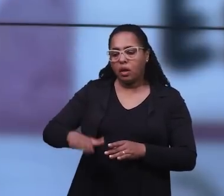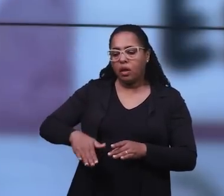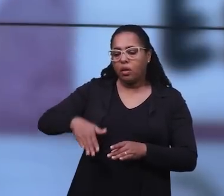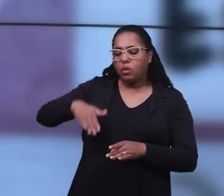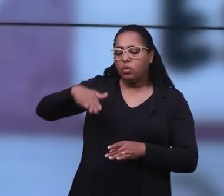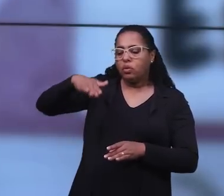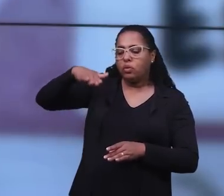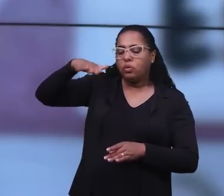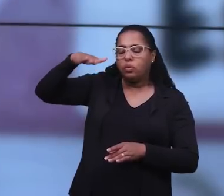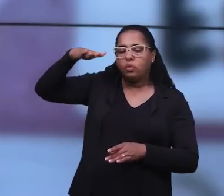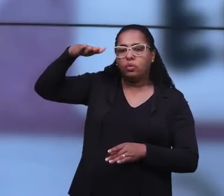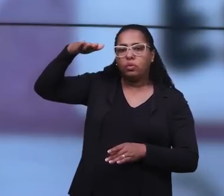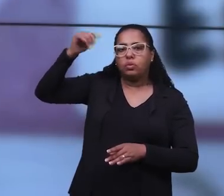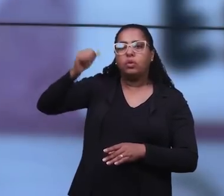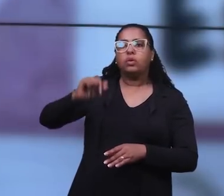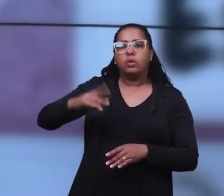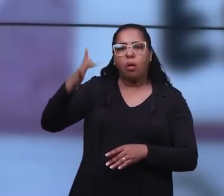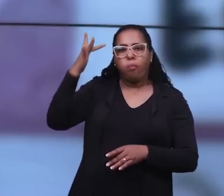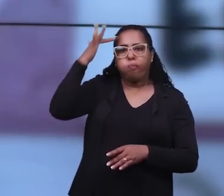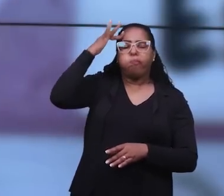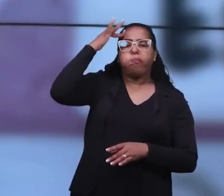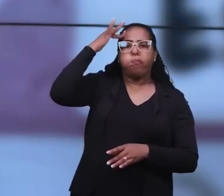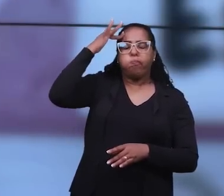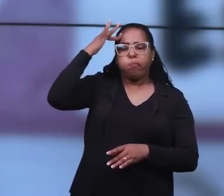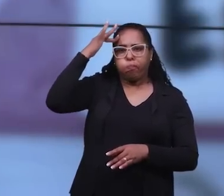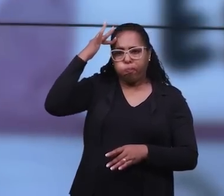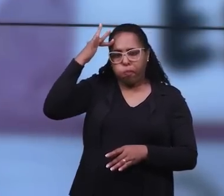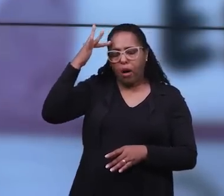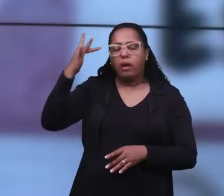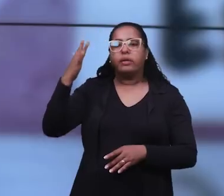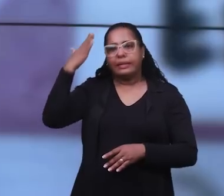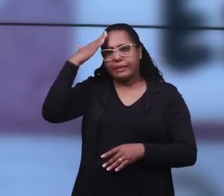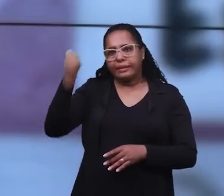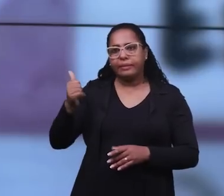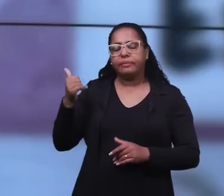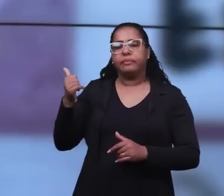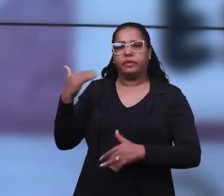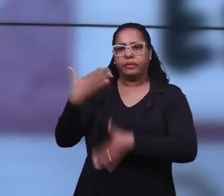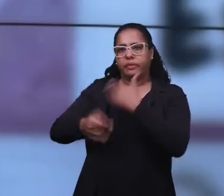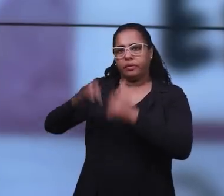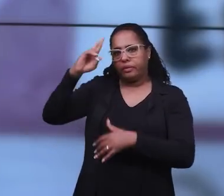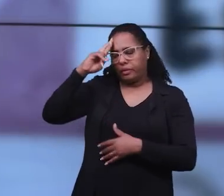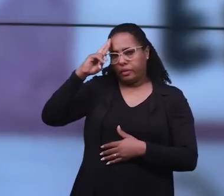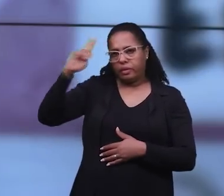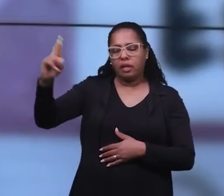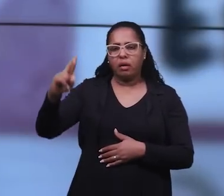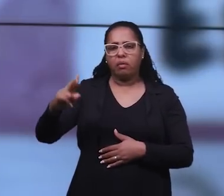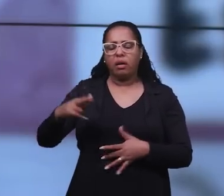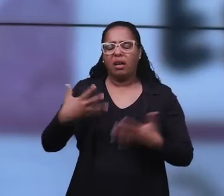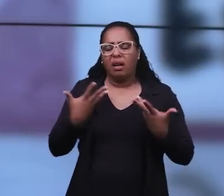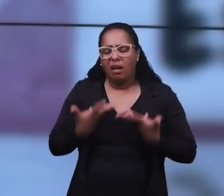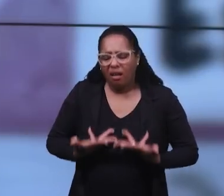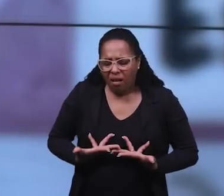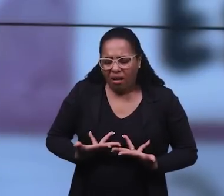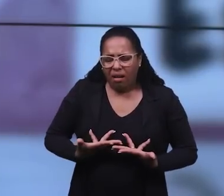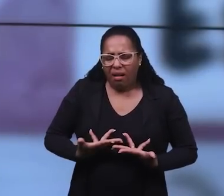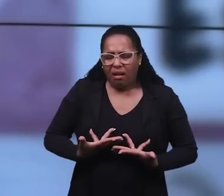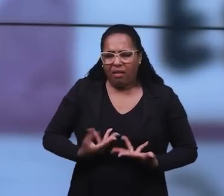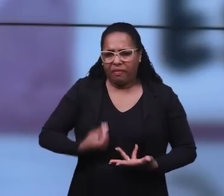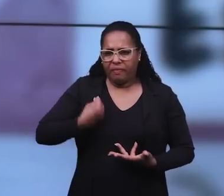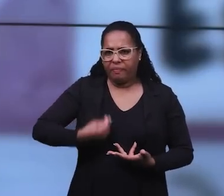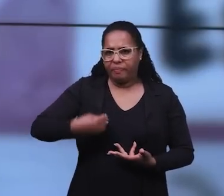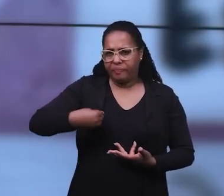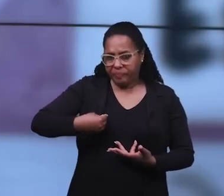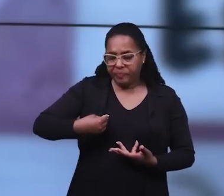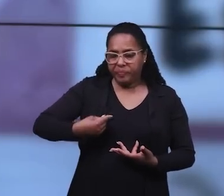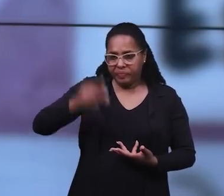O envelhecimento aqui promete ser sinônimo de maturidade com sabedoria na presença do Senhor, ao invés de cansaço e